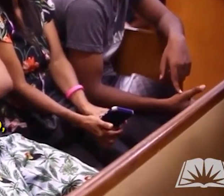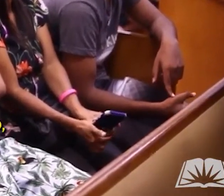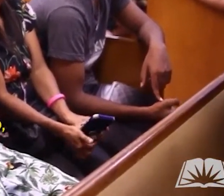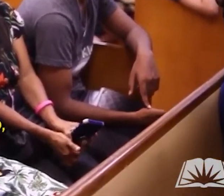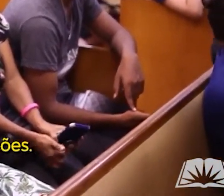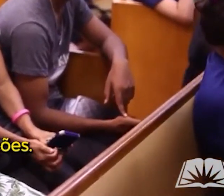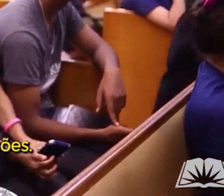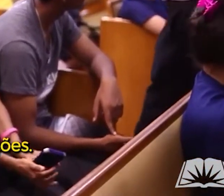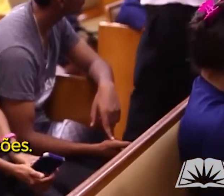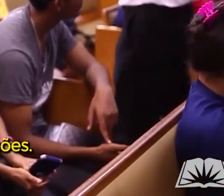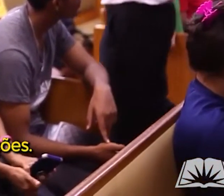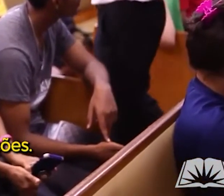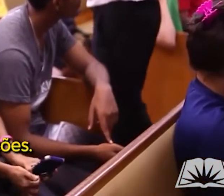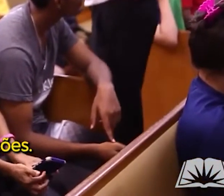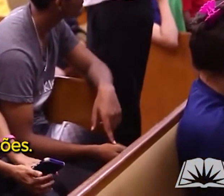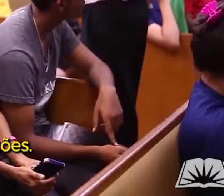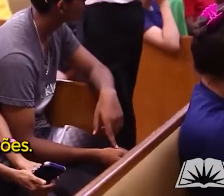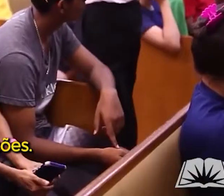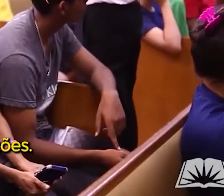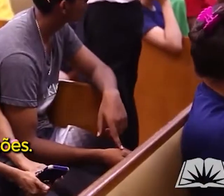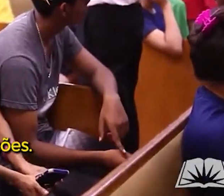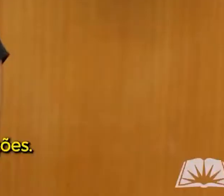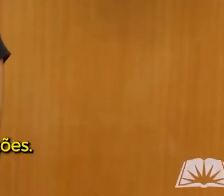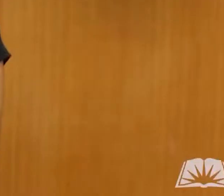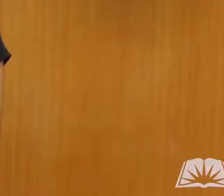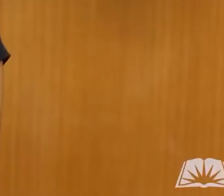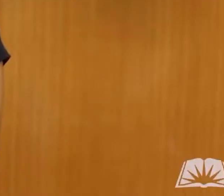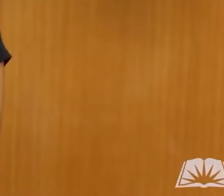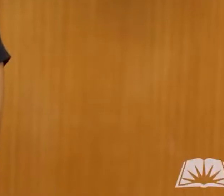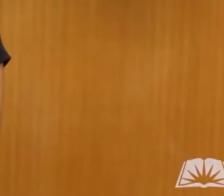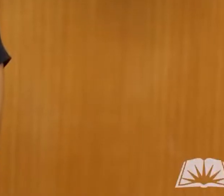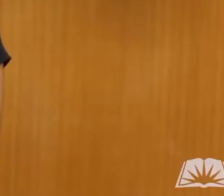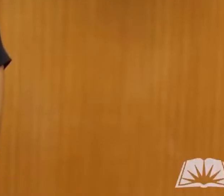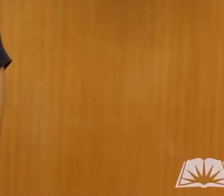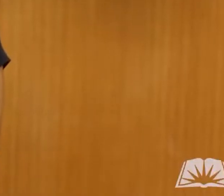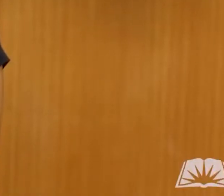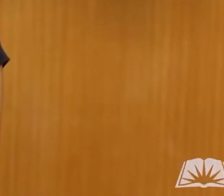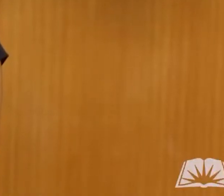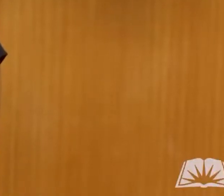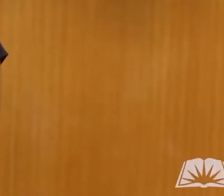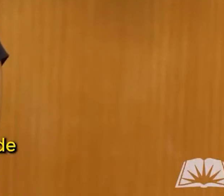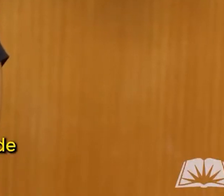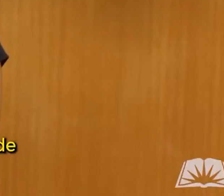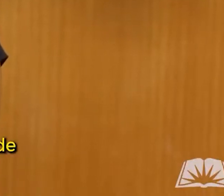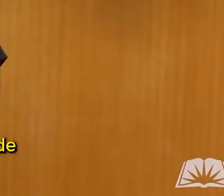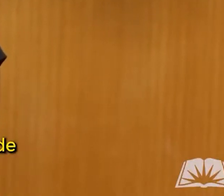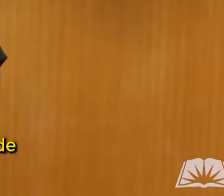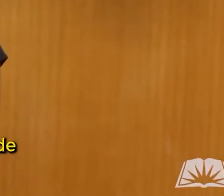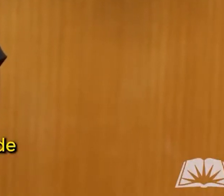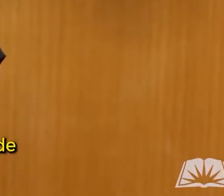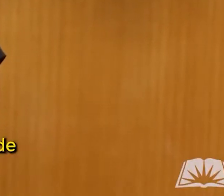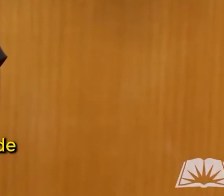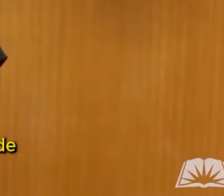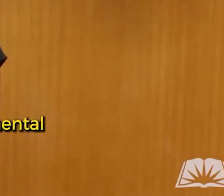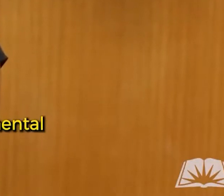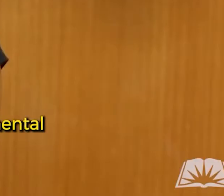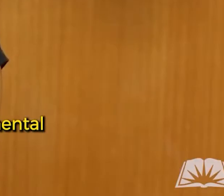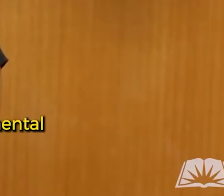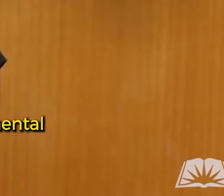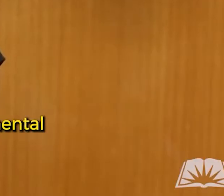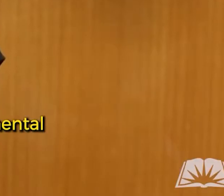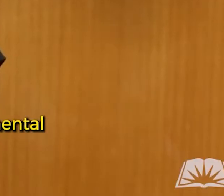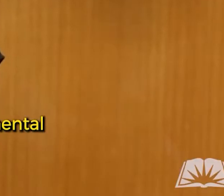coração aberto, o Senhor, Ele toca nossos corações, sabe? E todas as aulas, todas as coisas que a gente aprende,